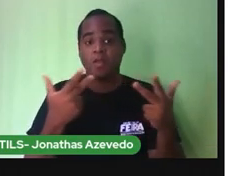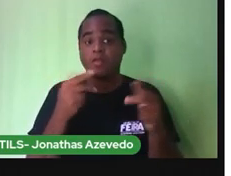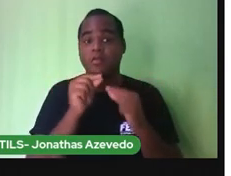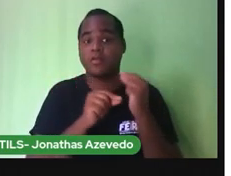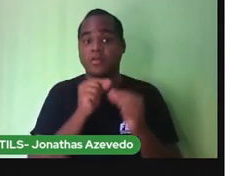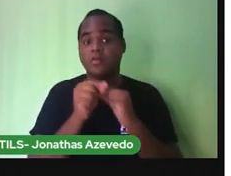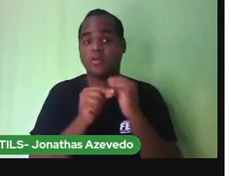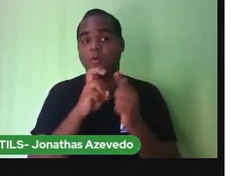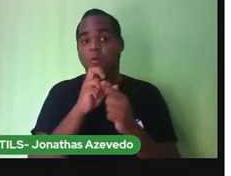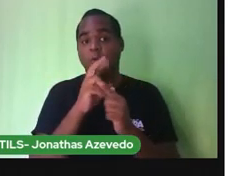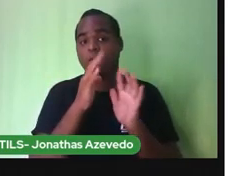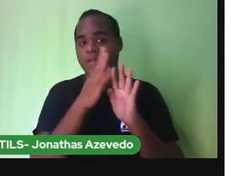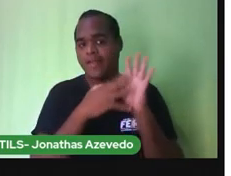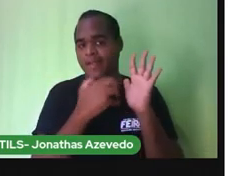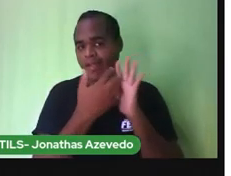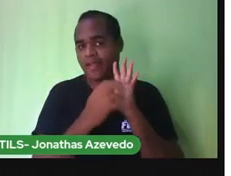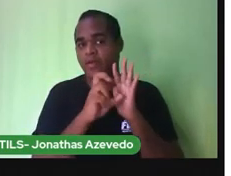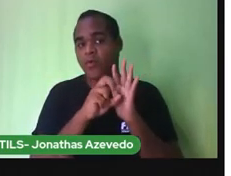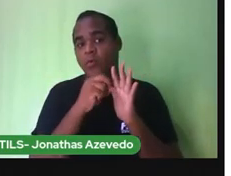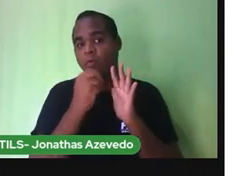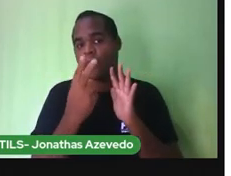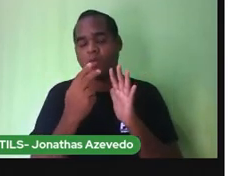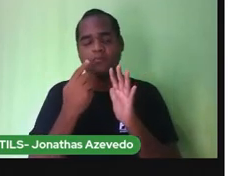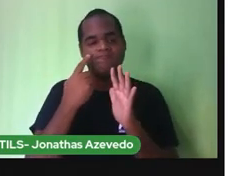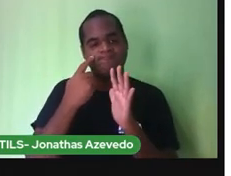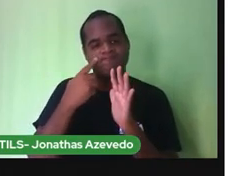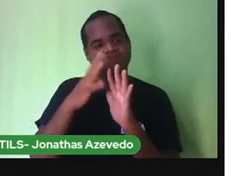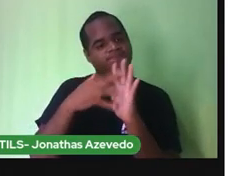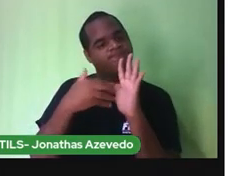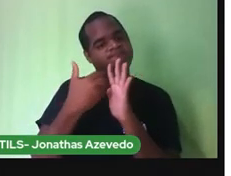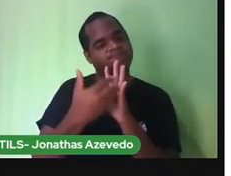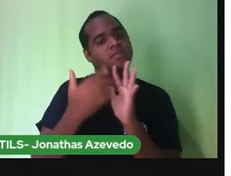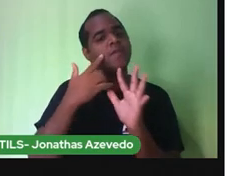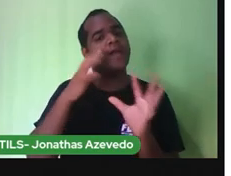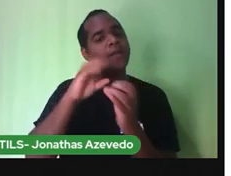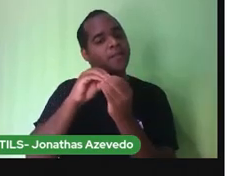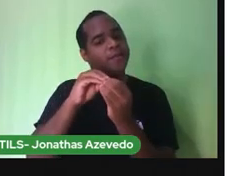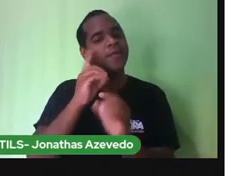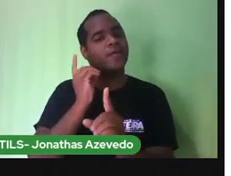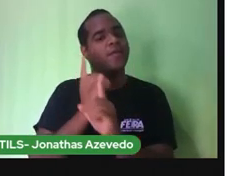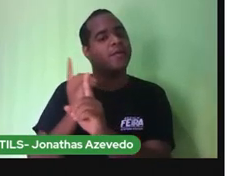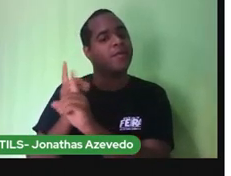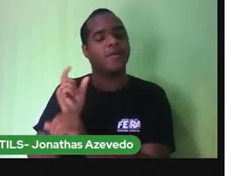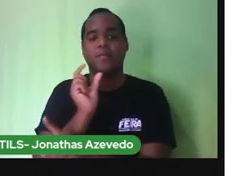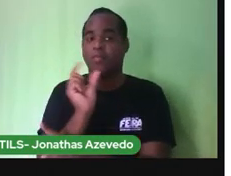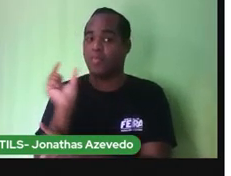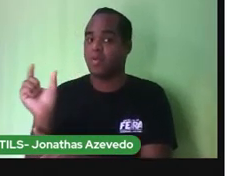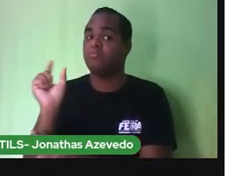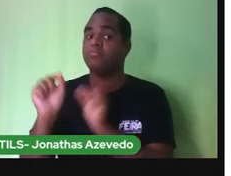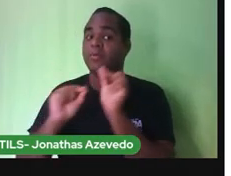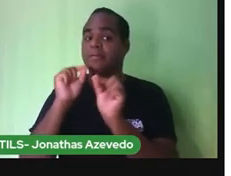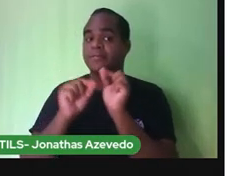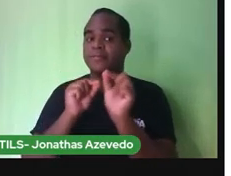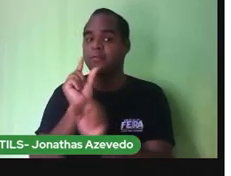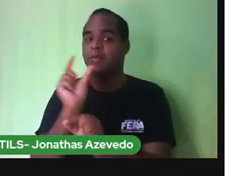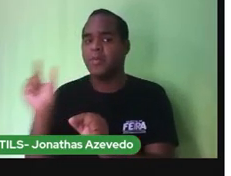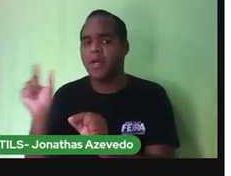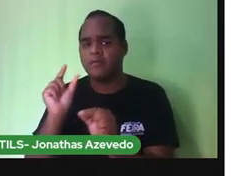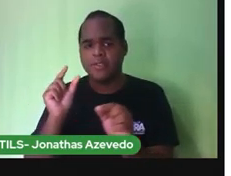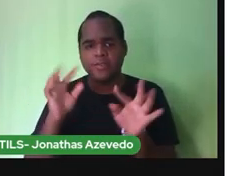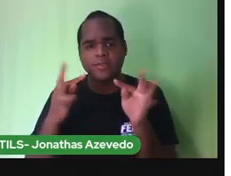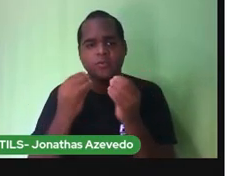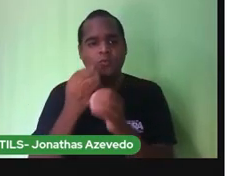ou a coluna e a gente consegue identificar as palavras vamos ver quantas palavras a gente consegue achar